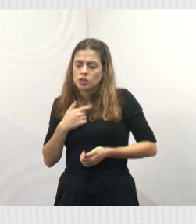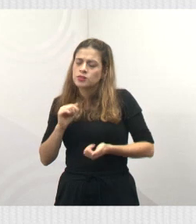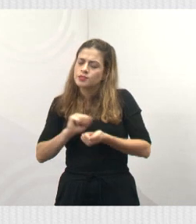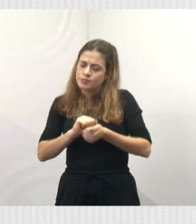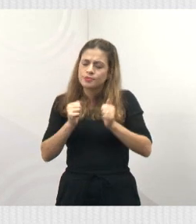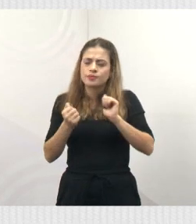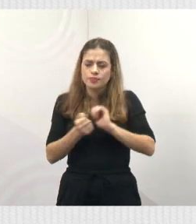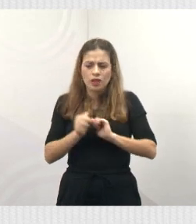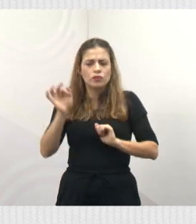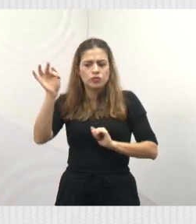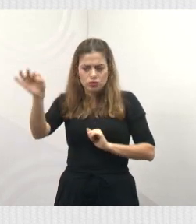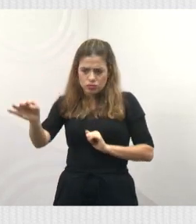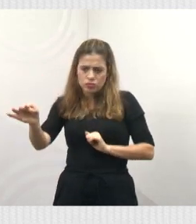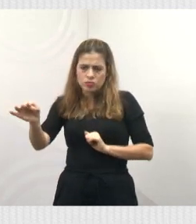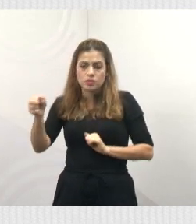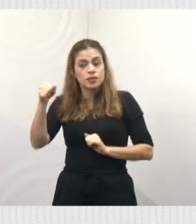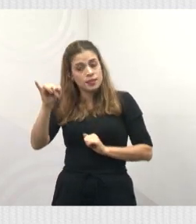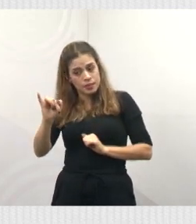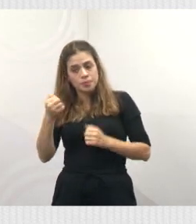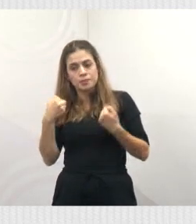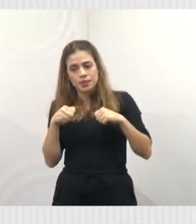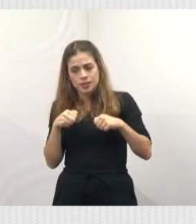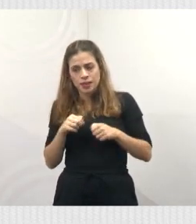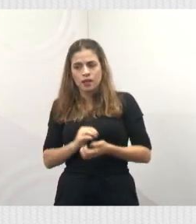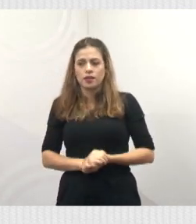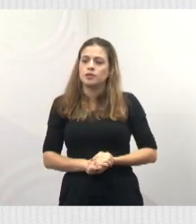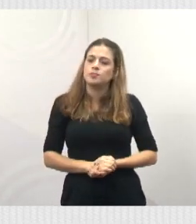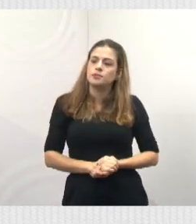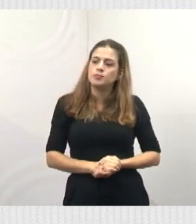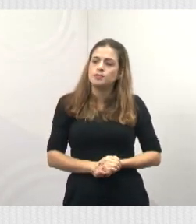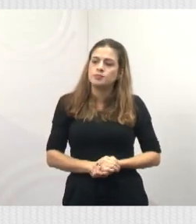adequar. Próximo, por favor, estamos já chegando ao final.